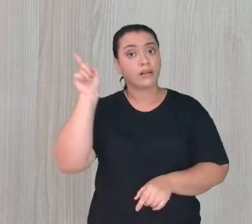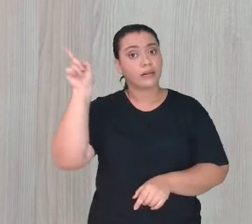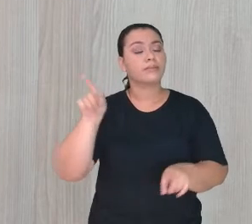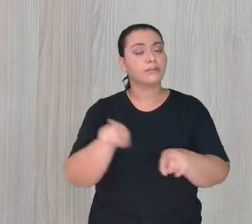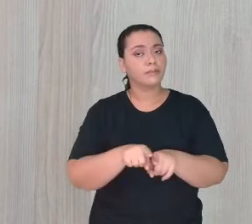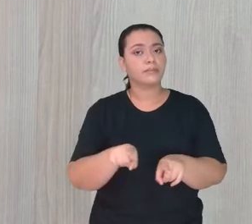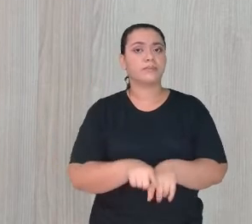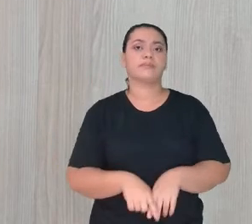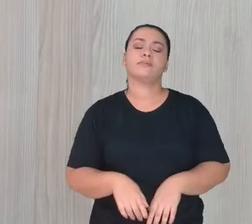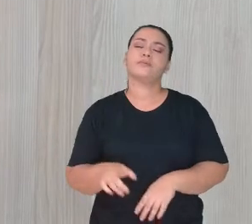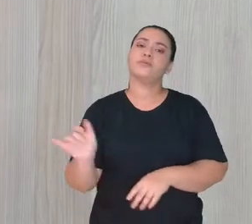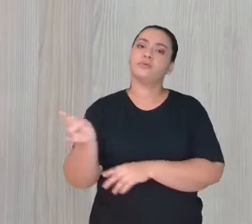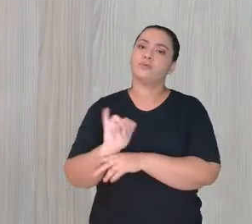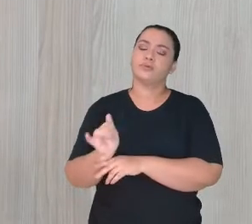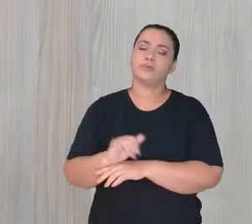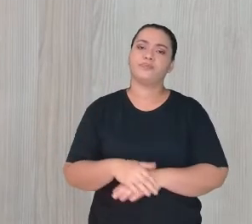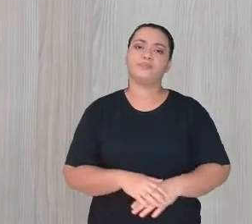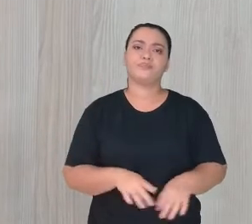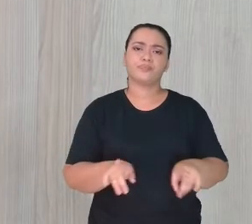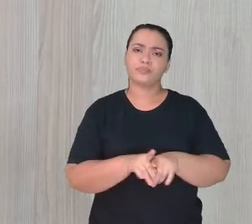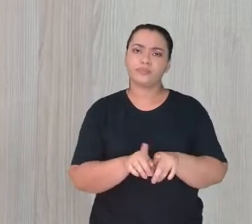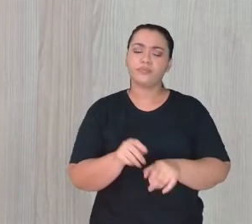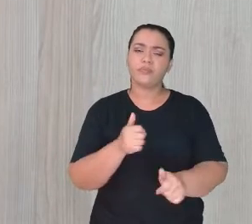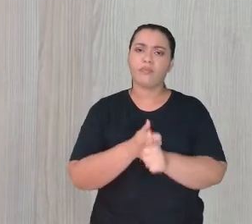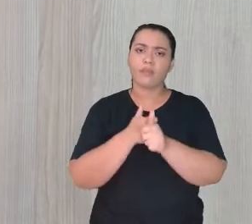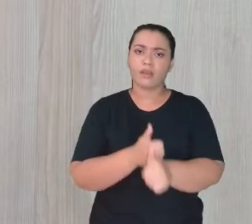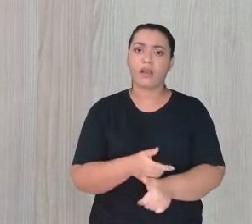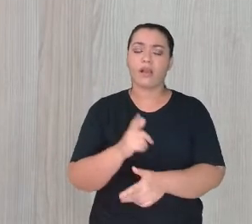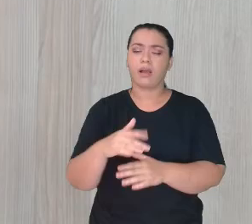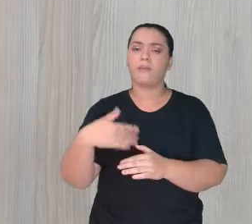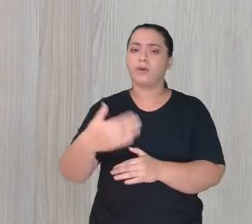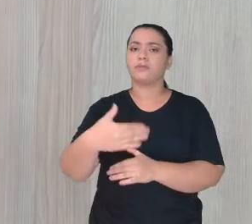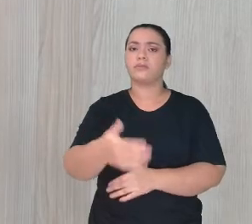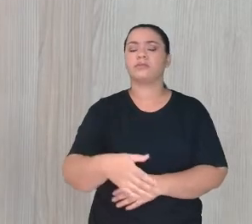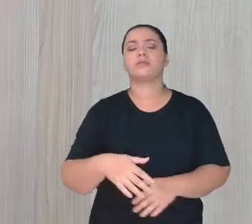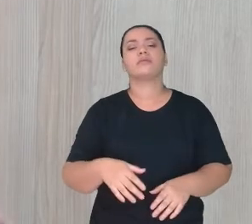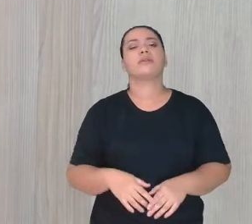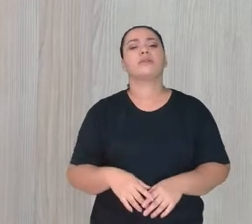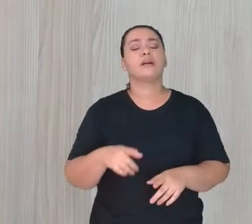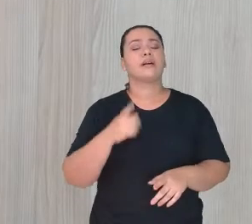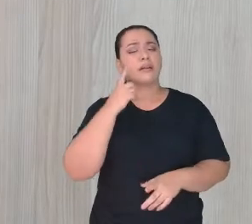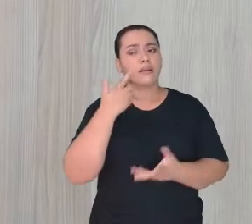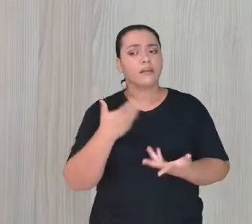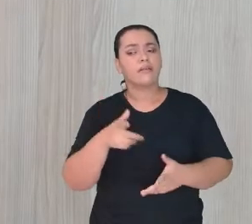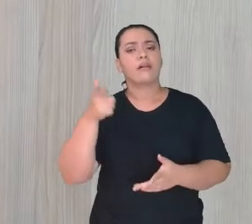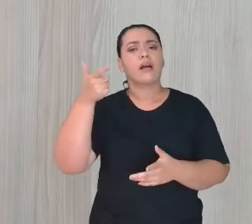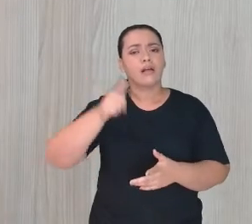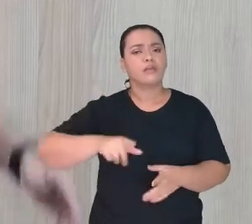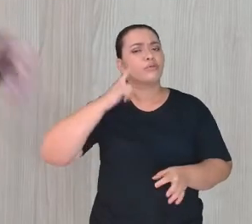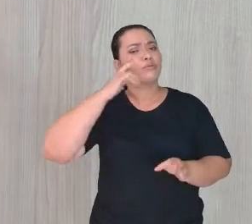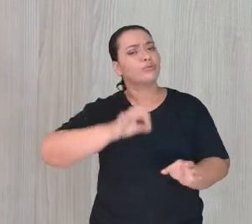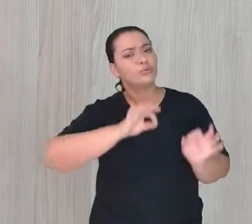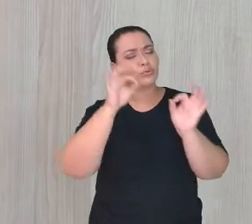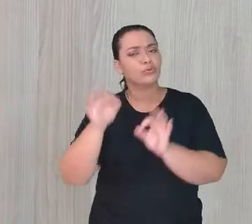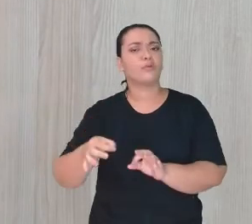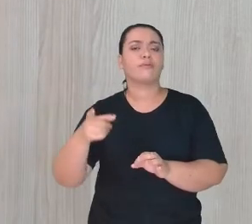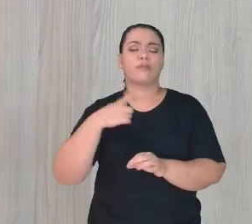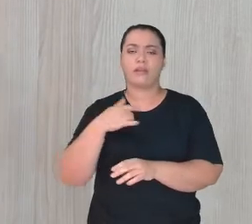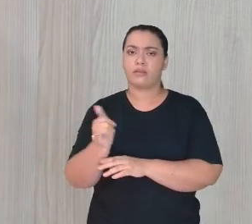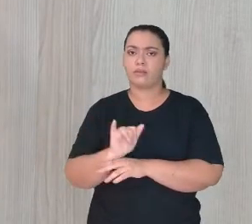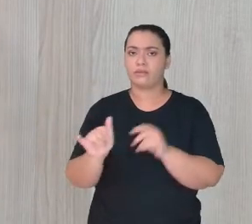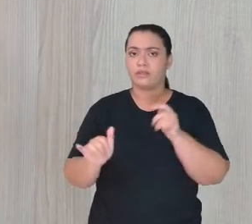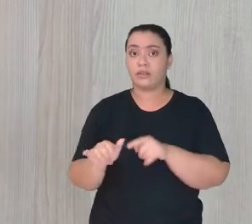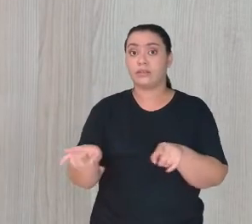também, certo? Acompanhe aqui a gente nas nossas próximas aulas. Revise, como o professor falou, tem